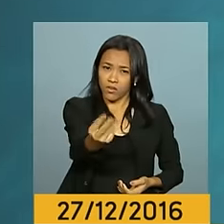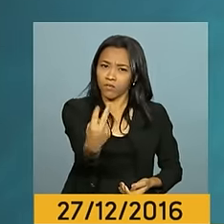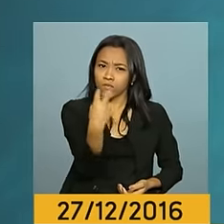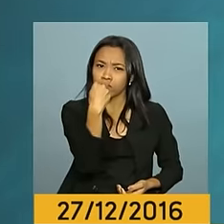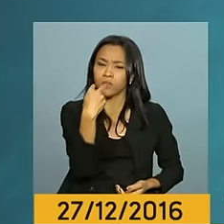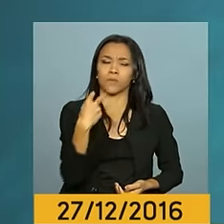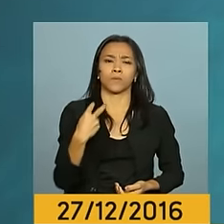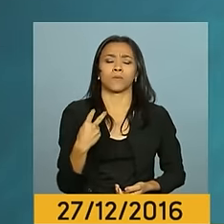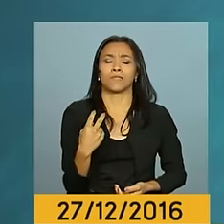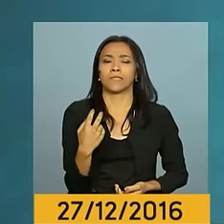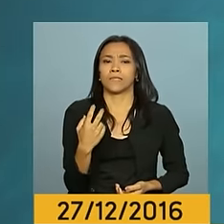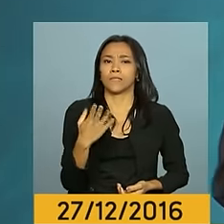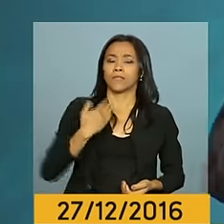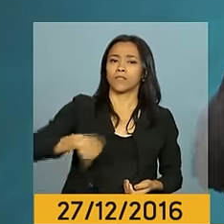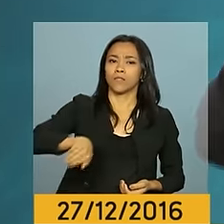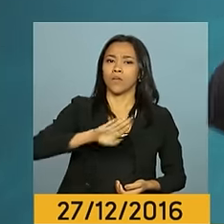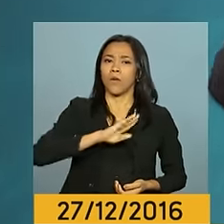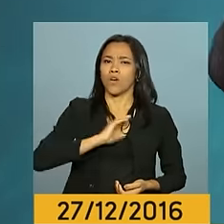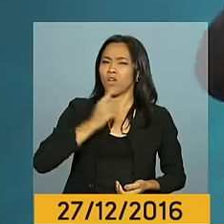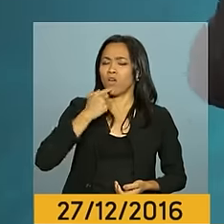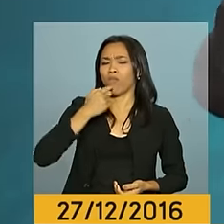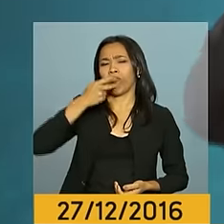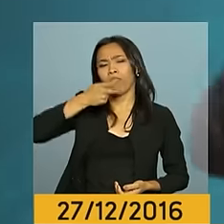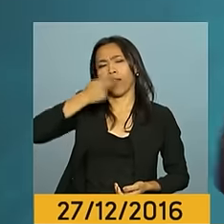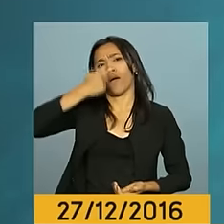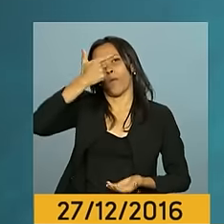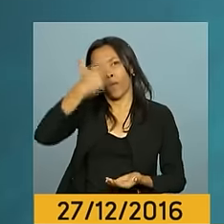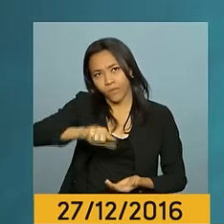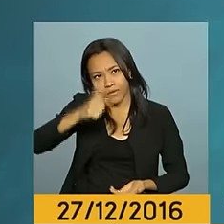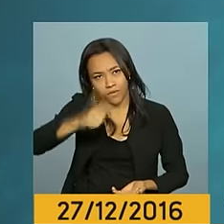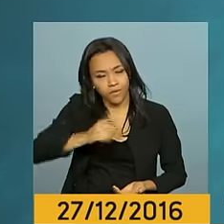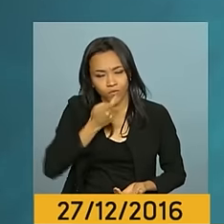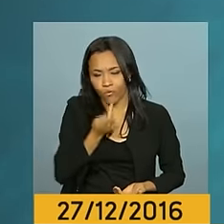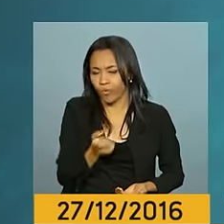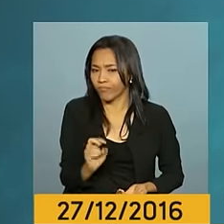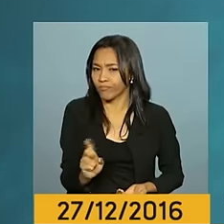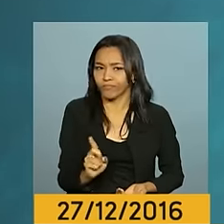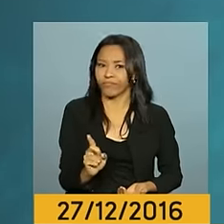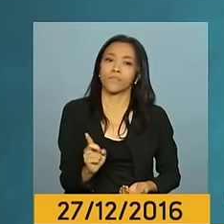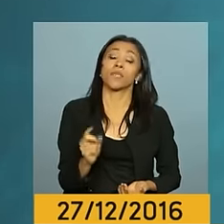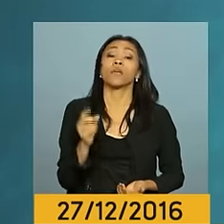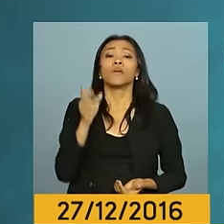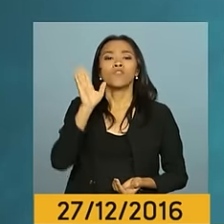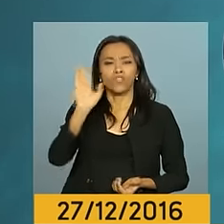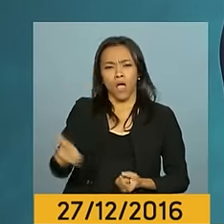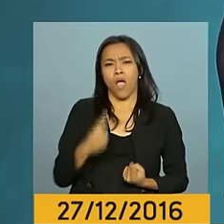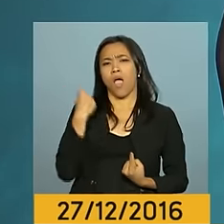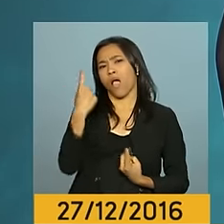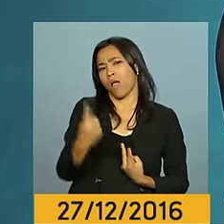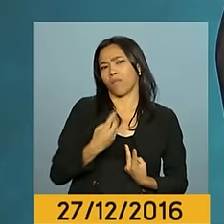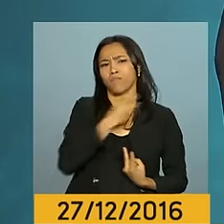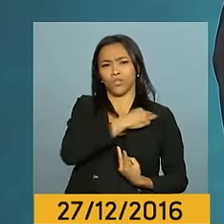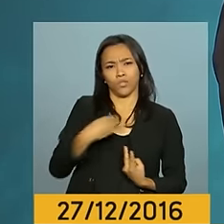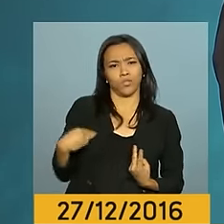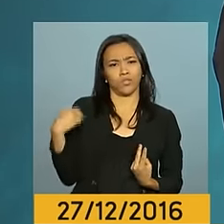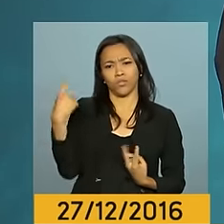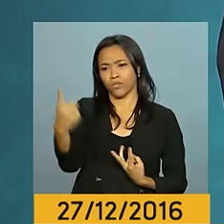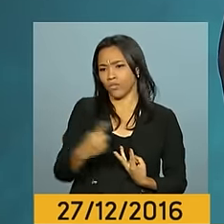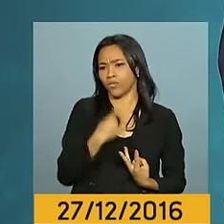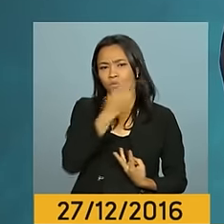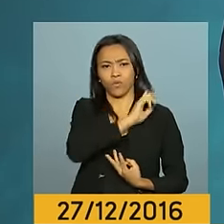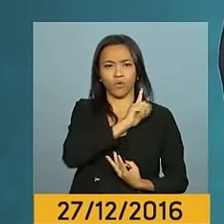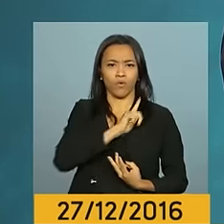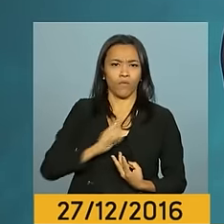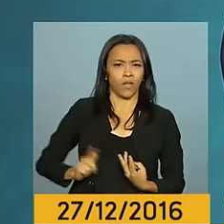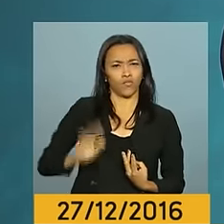nós nós estamos eu não vou repetir o relato que todos os ministros Governador Renan filho e